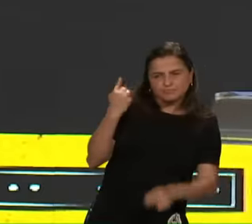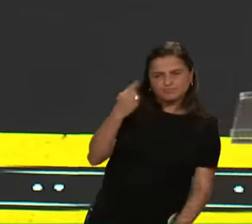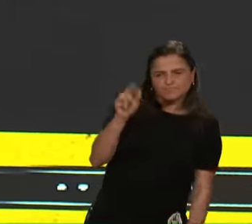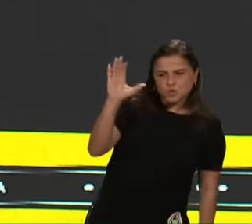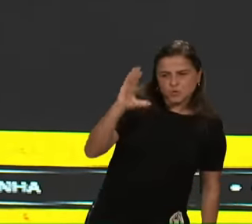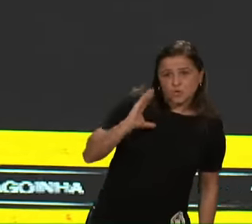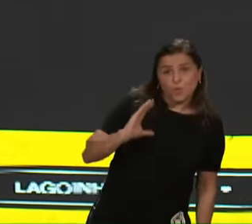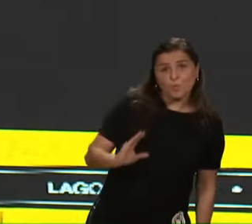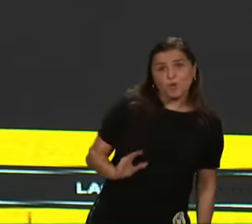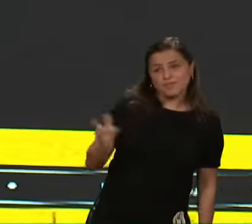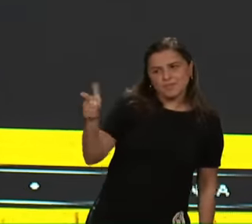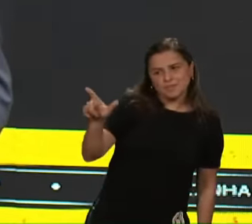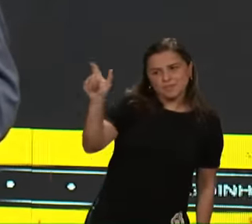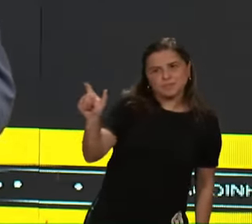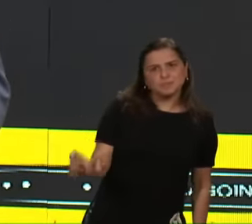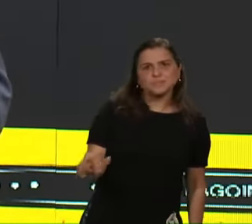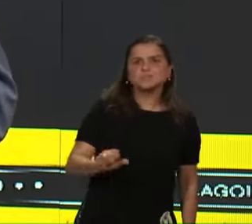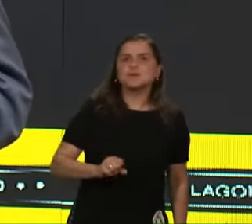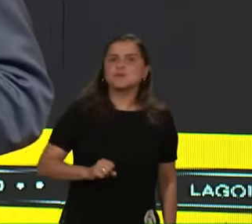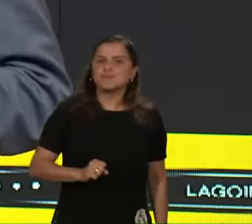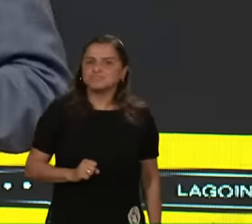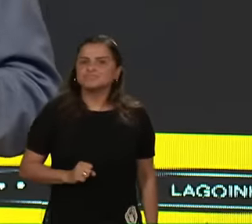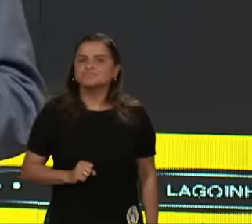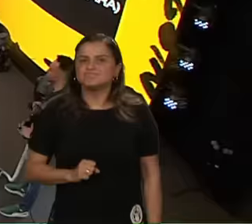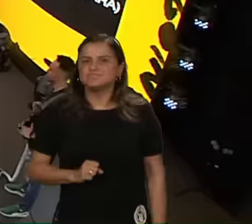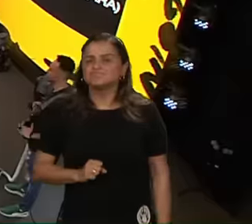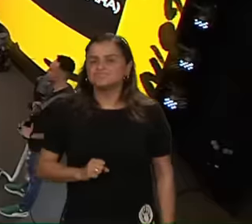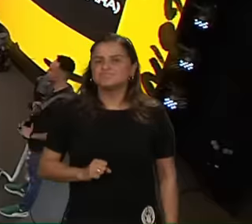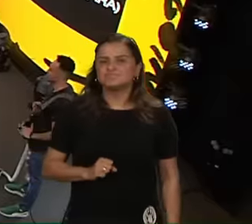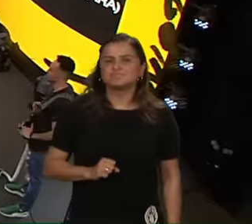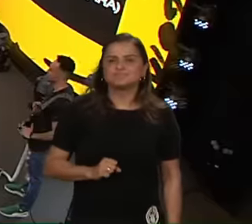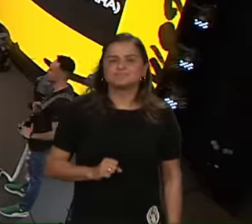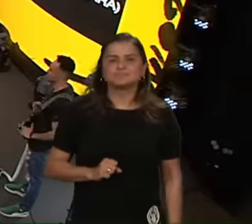As pessoas ouvem com os olhos.